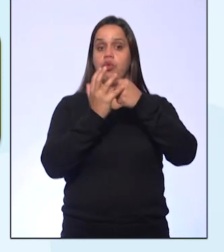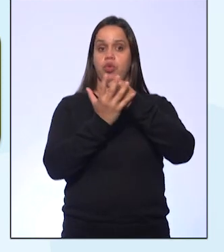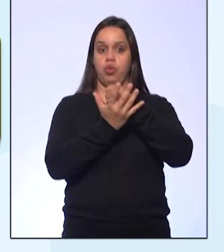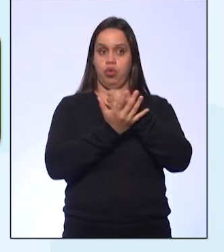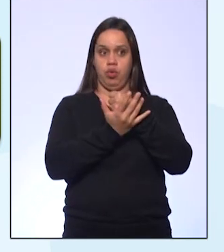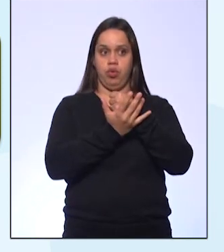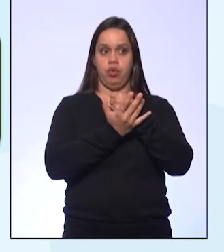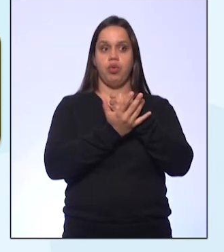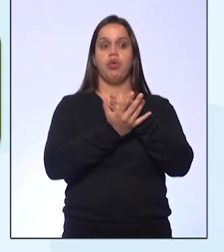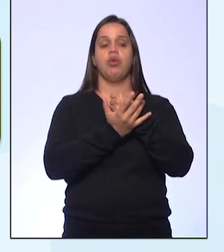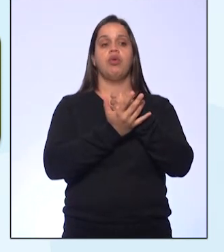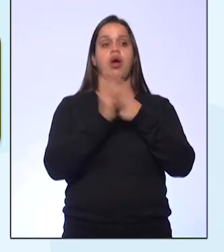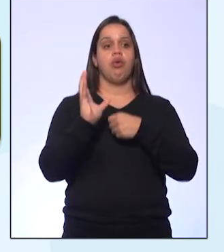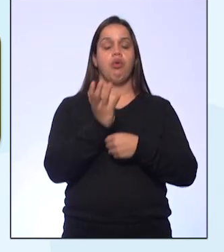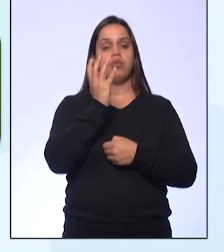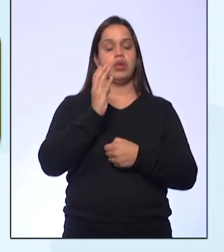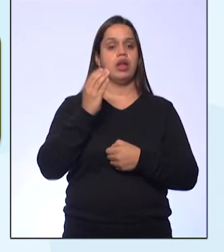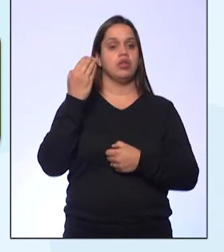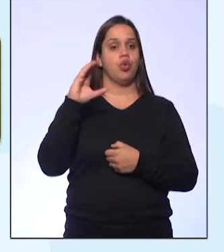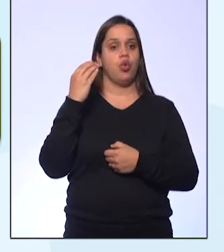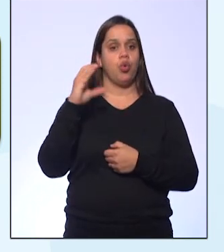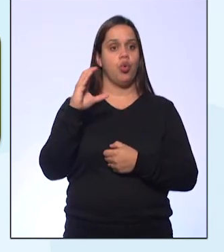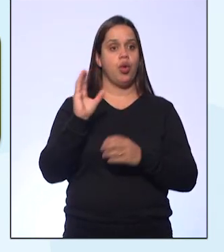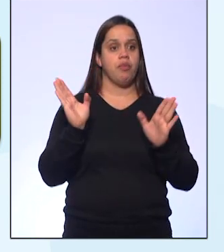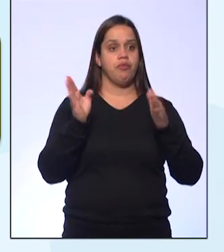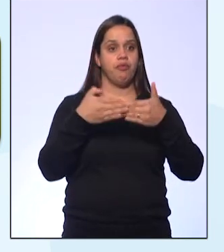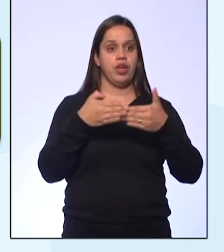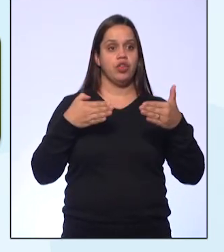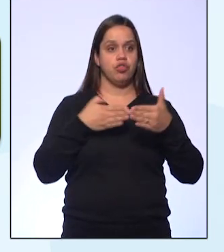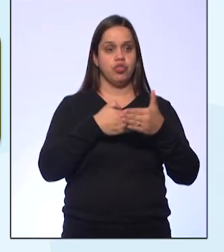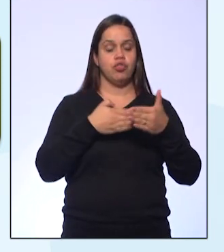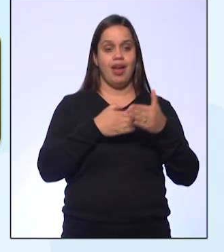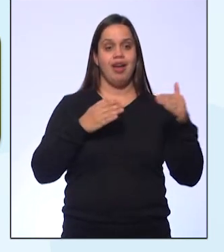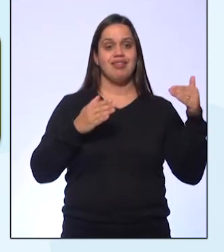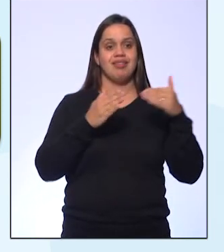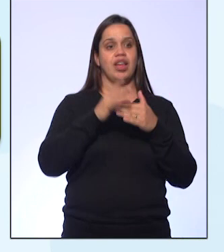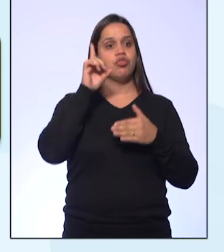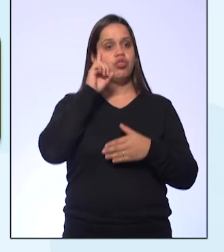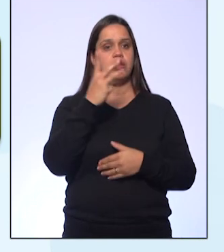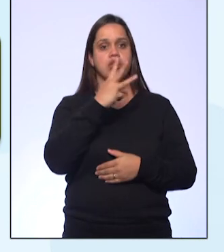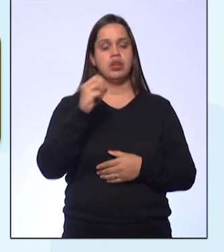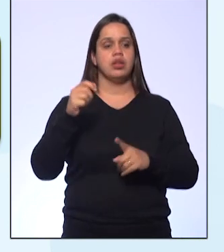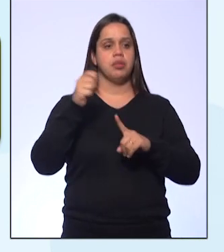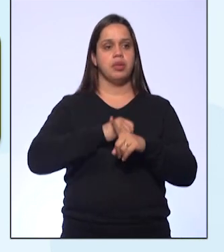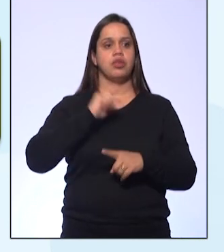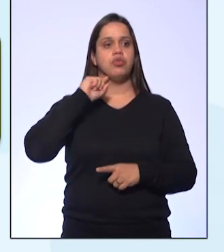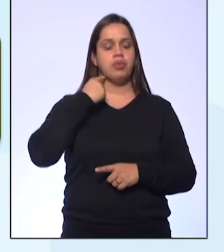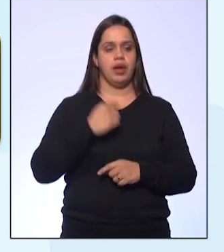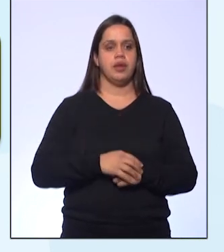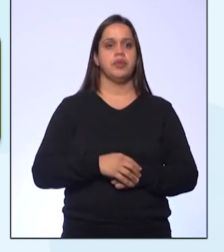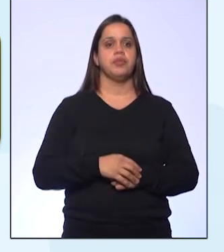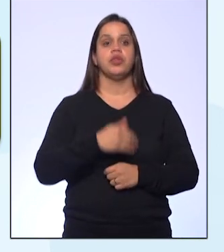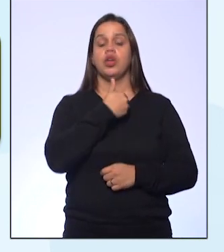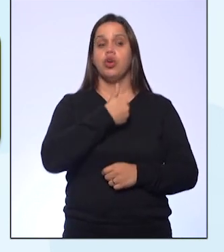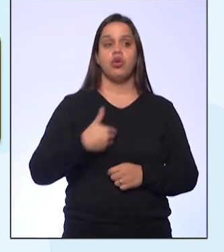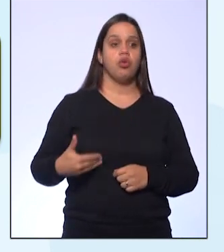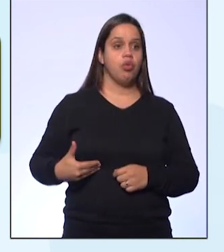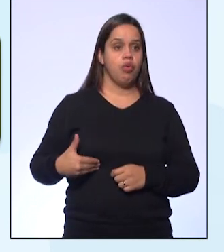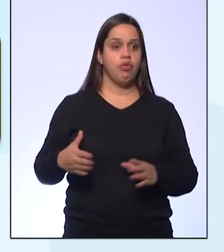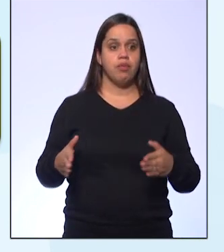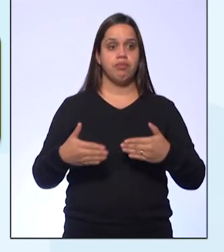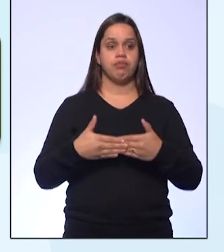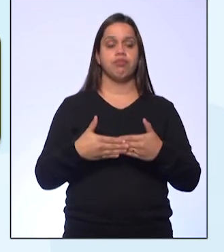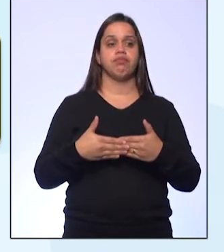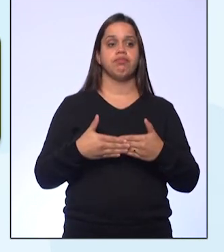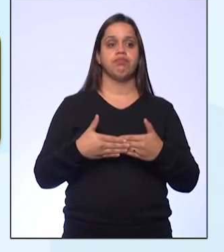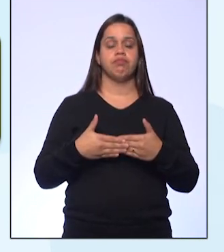coronavírus leva Colômbia a fechar fronteiras até 30 de maio. Governo restringe a entrada